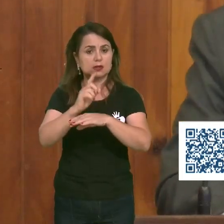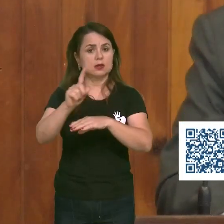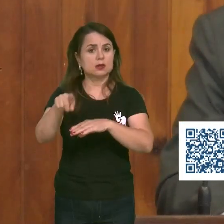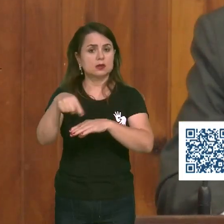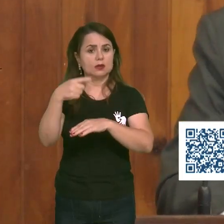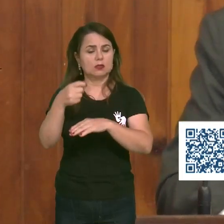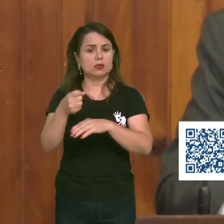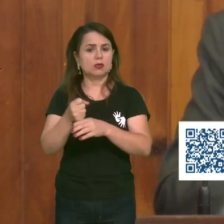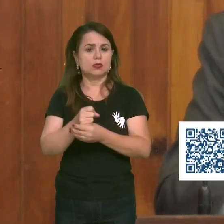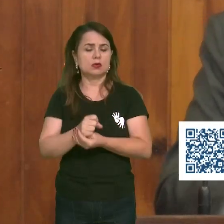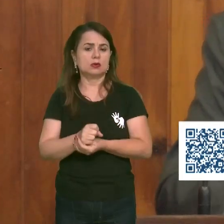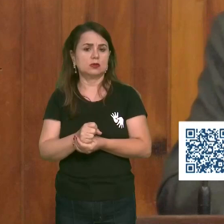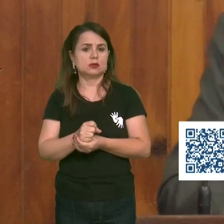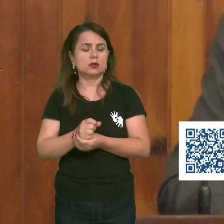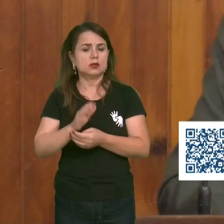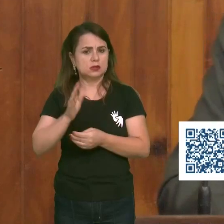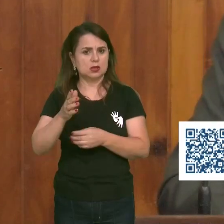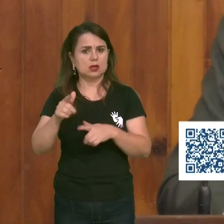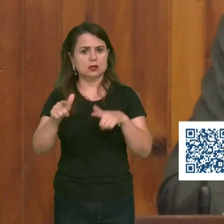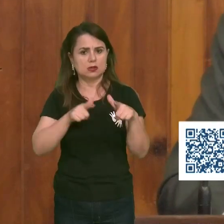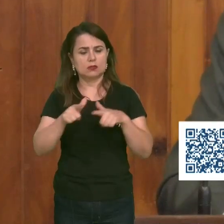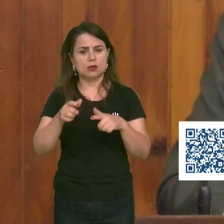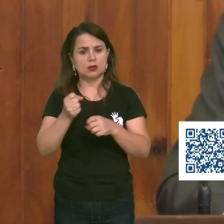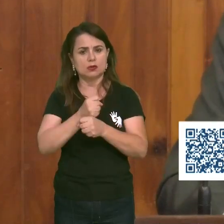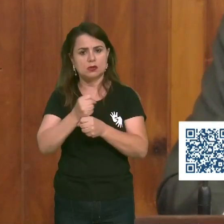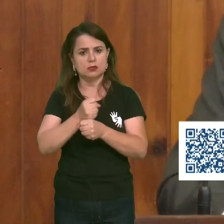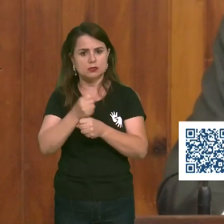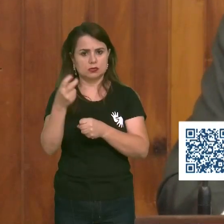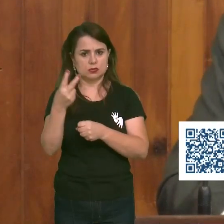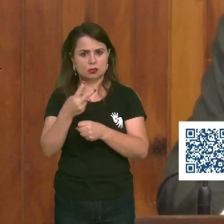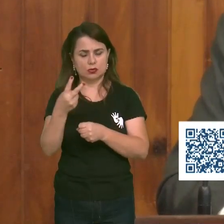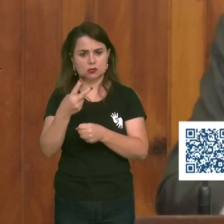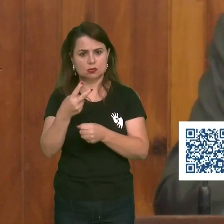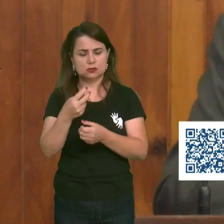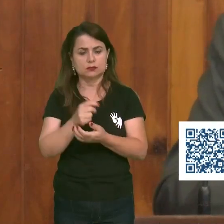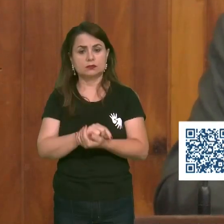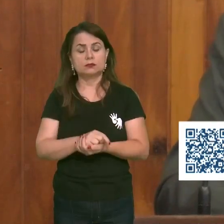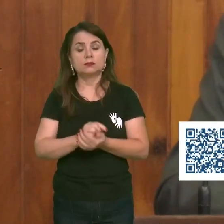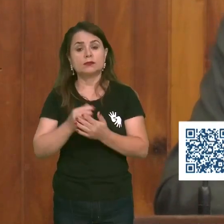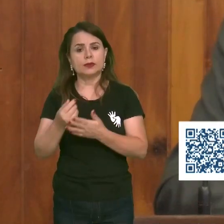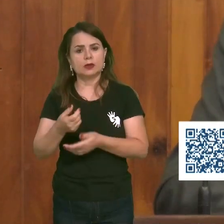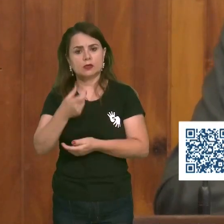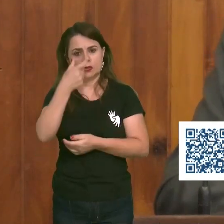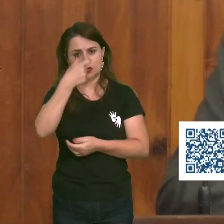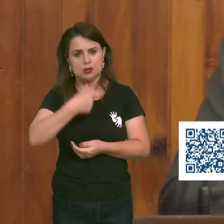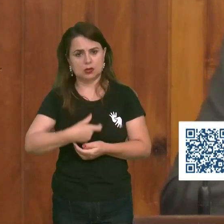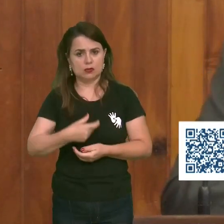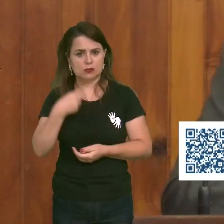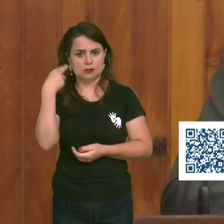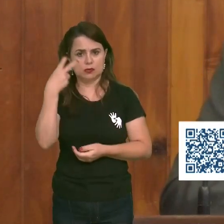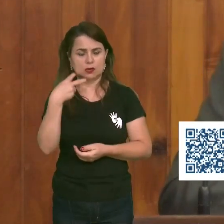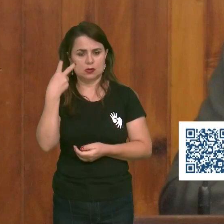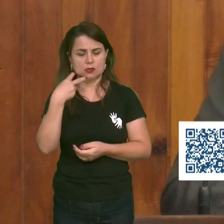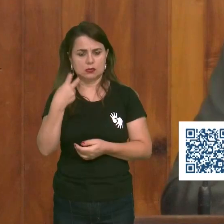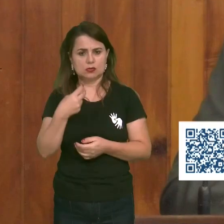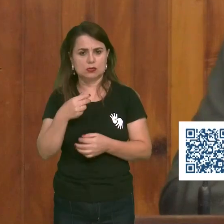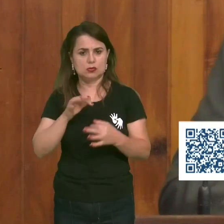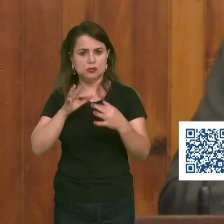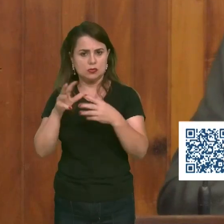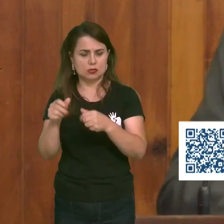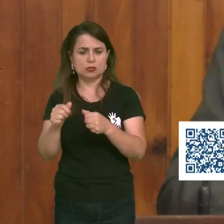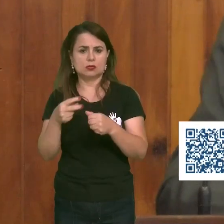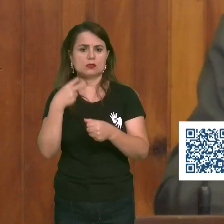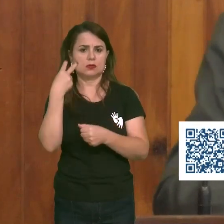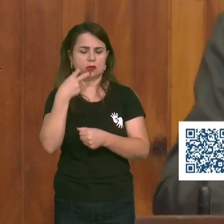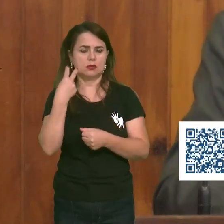mandato e nós vemos não só respirador mas como quase todos